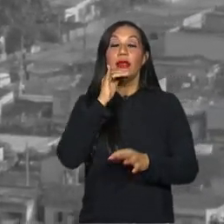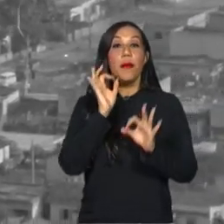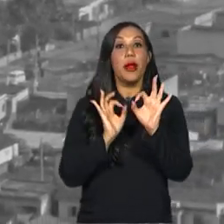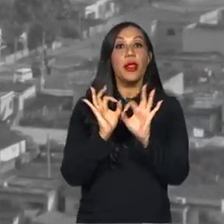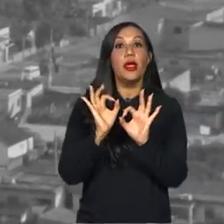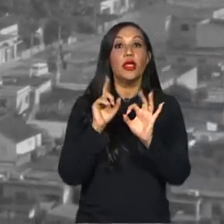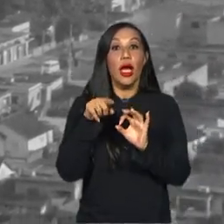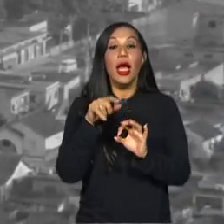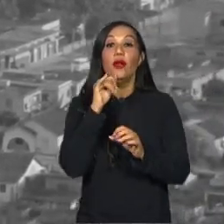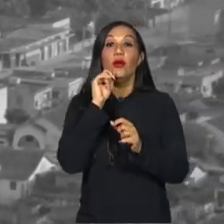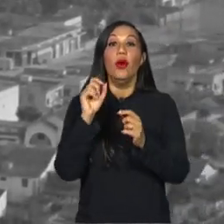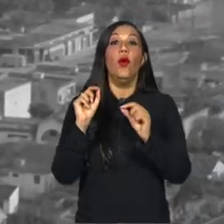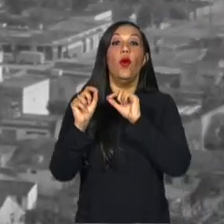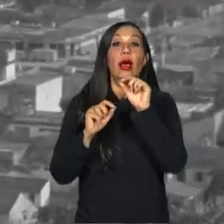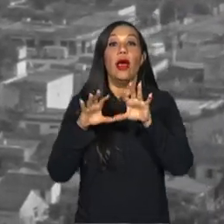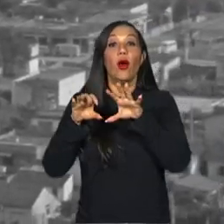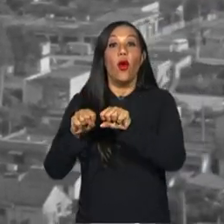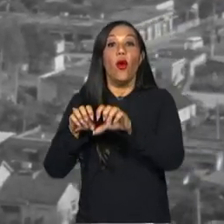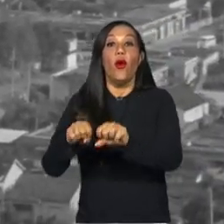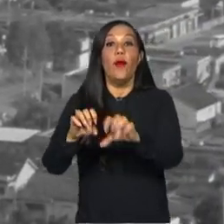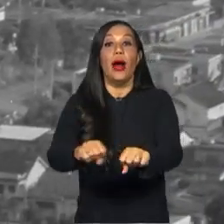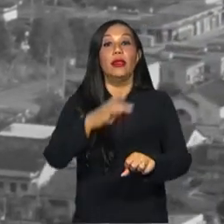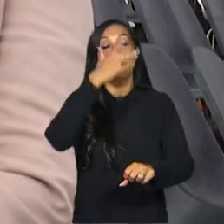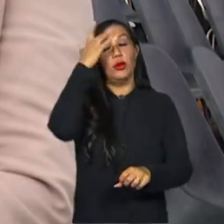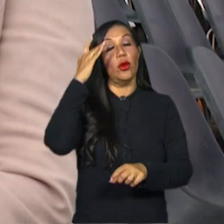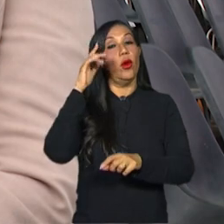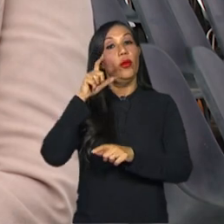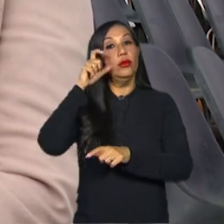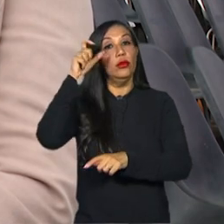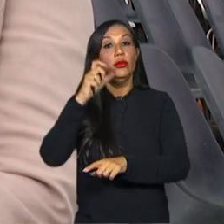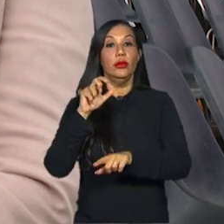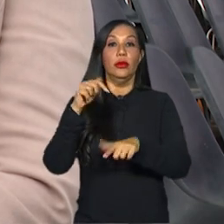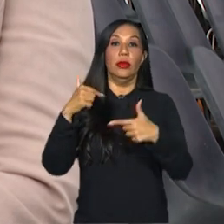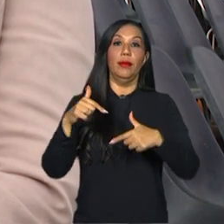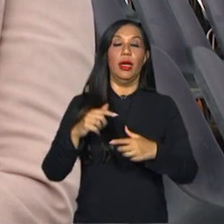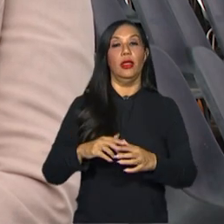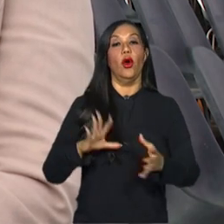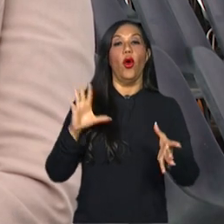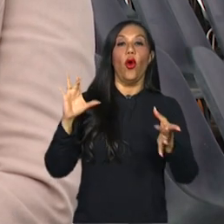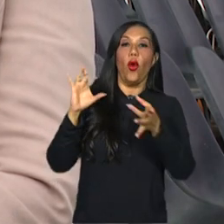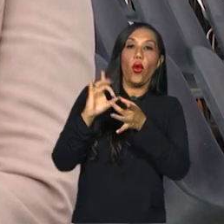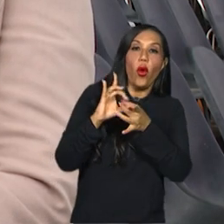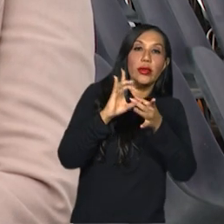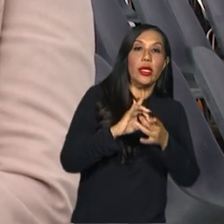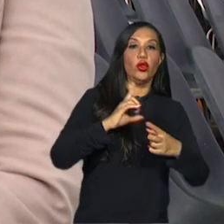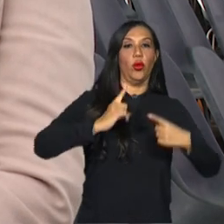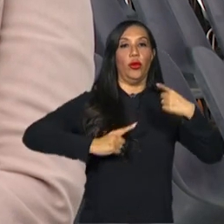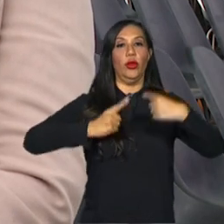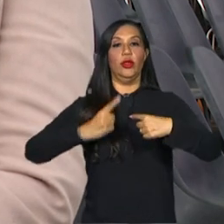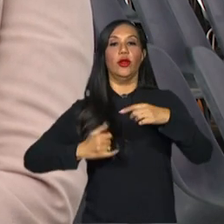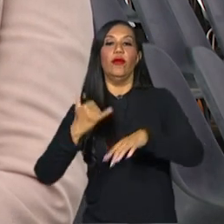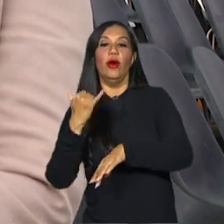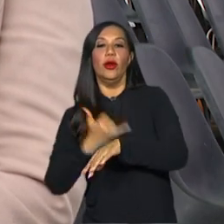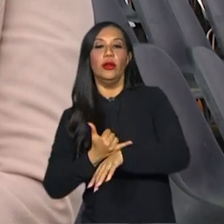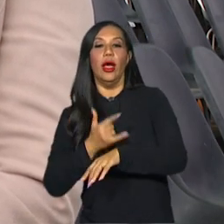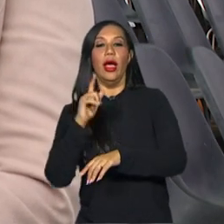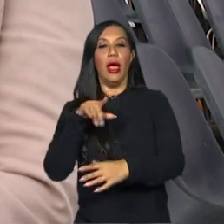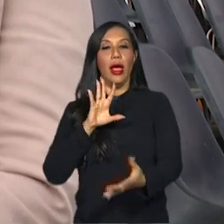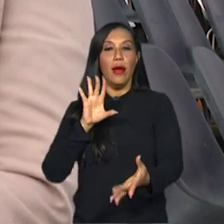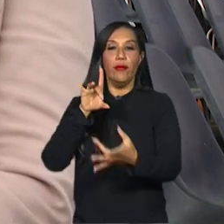planejada, que você vai criar, vai se ocupar com pessoas que vão em busca de emprego. O contexto político do Volta Redonda é